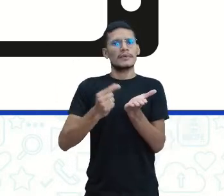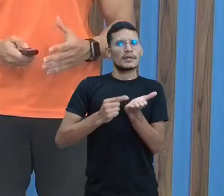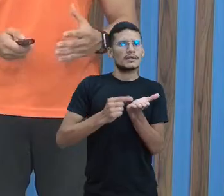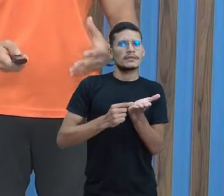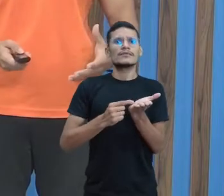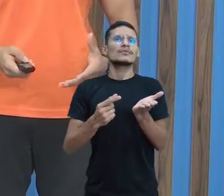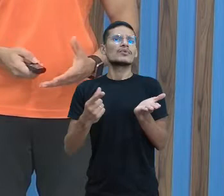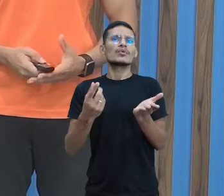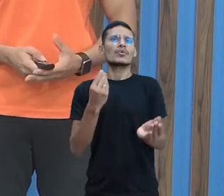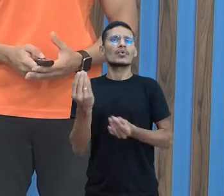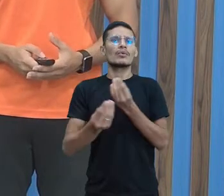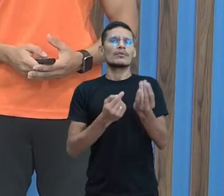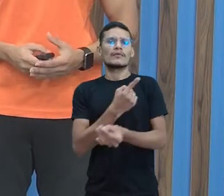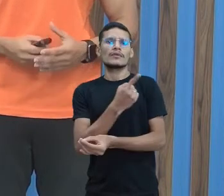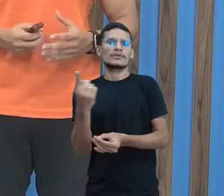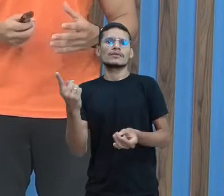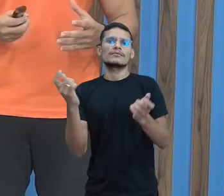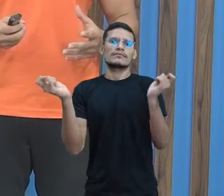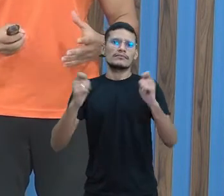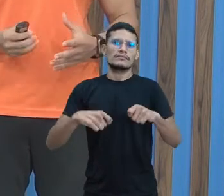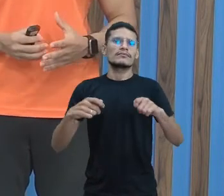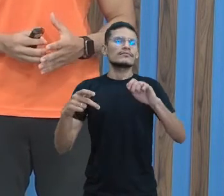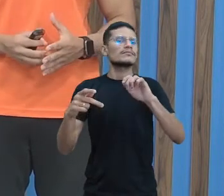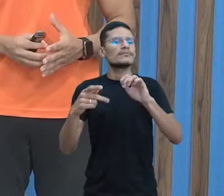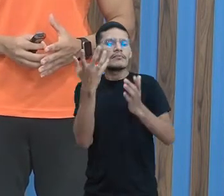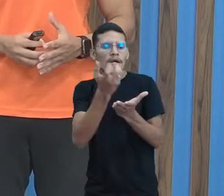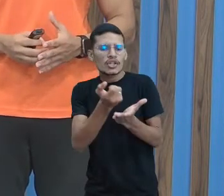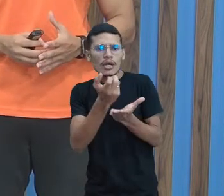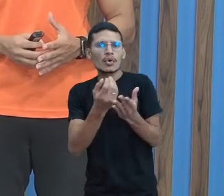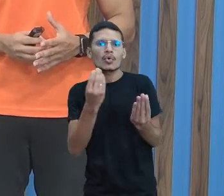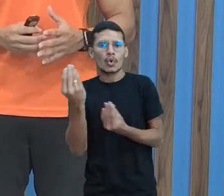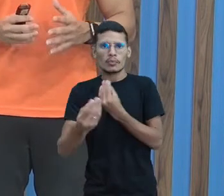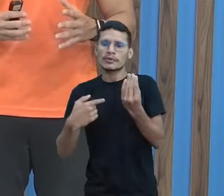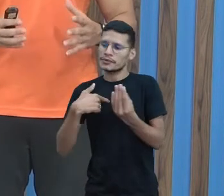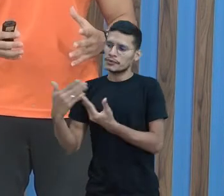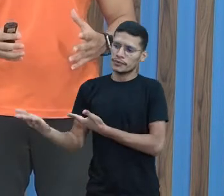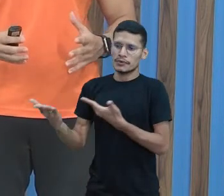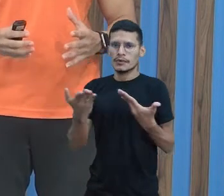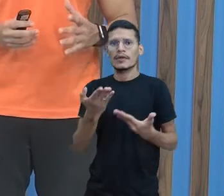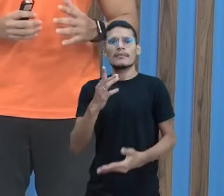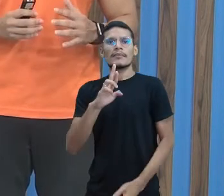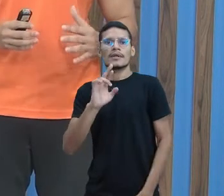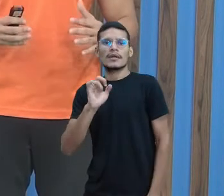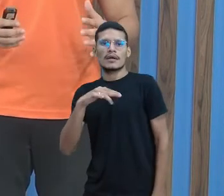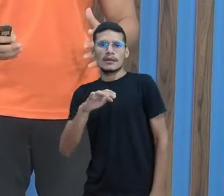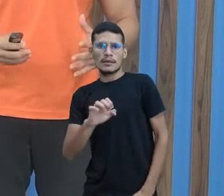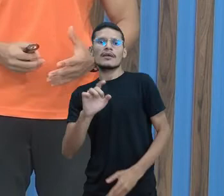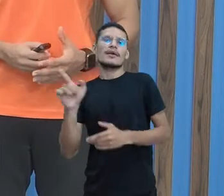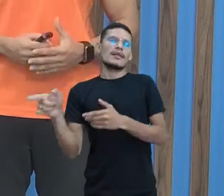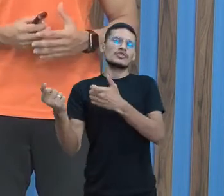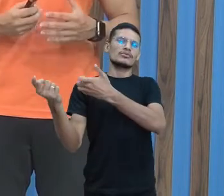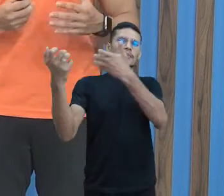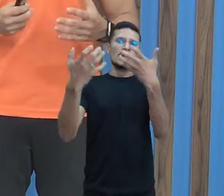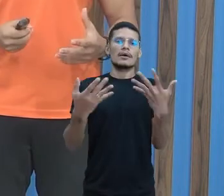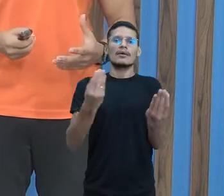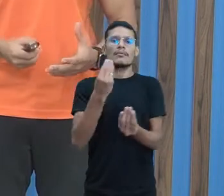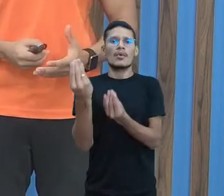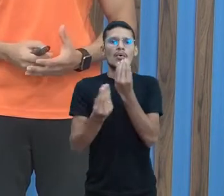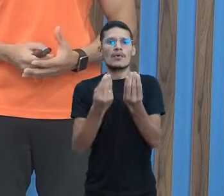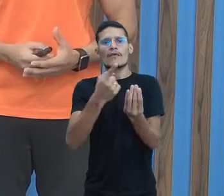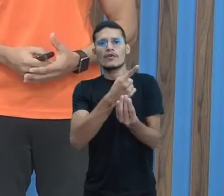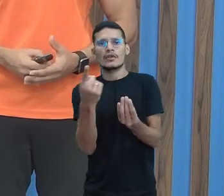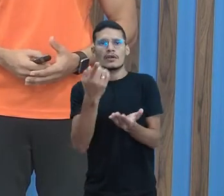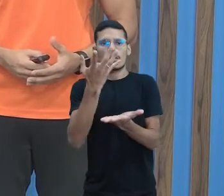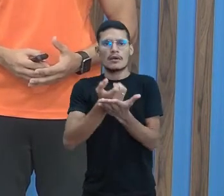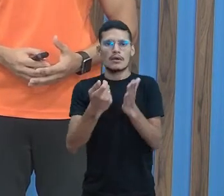aplicativo, como você faz para baixar, eu vou passar a palavrinha aqui para a Briane, que ela vai te dar aí todas as diretrizes para que você possa